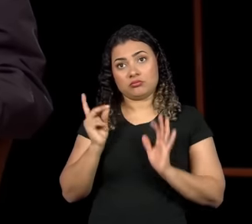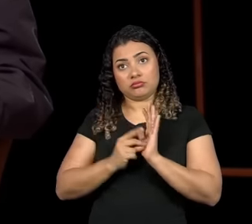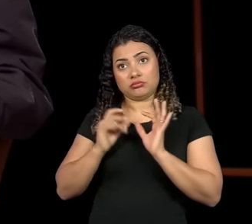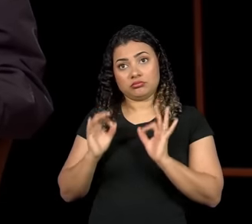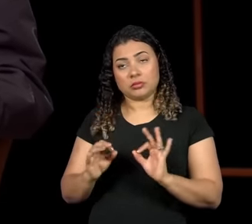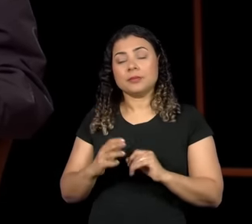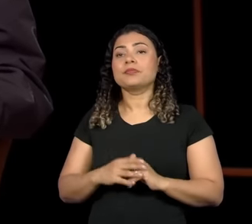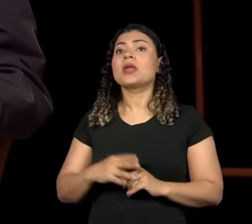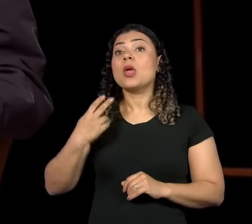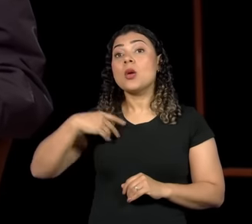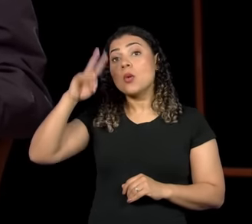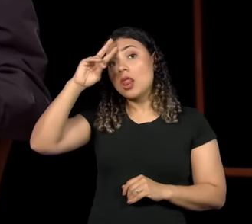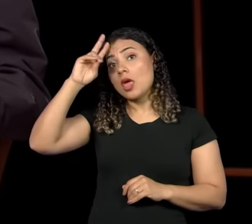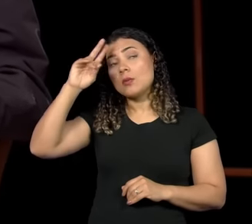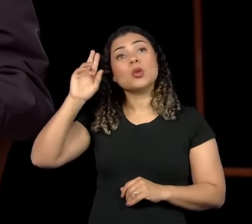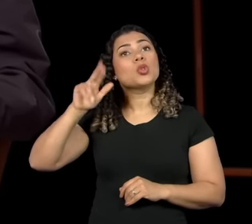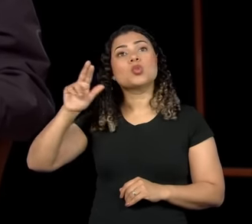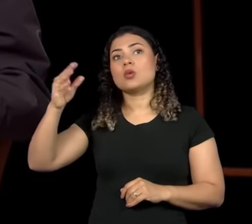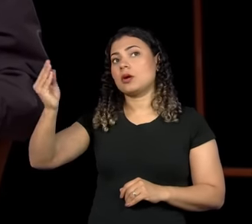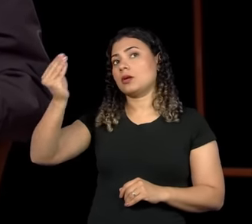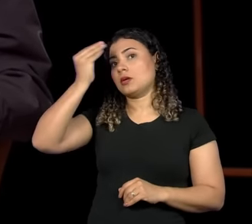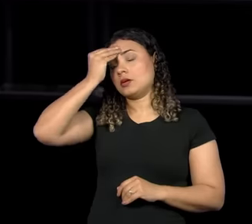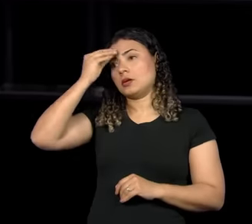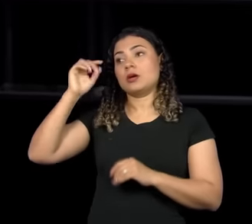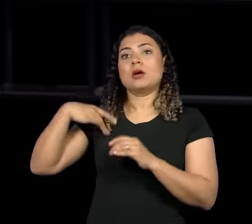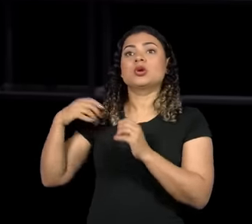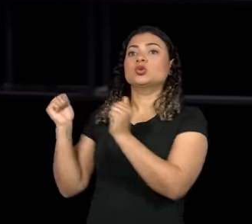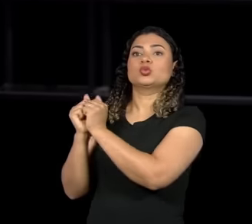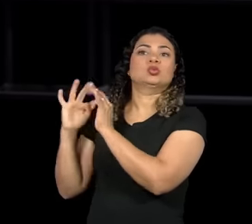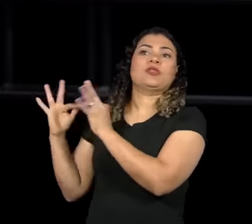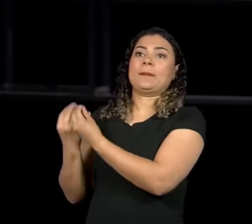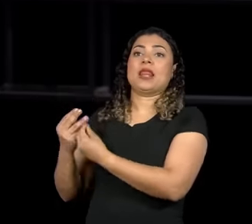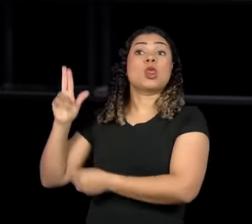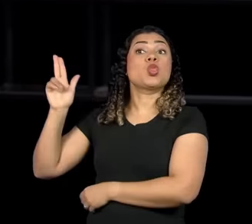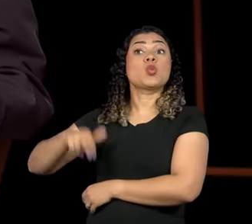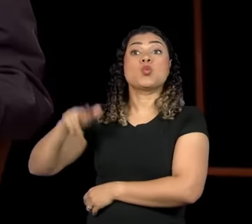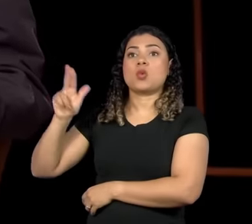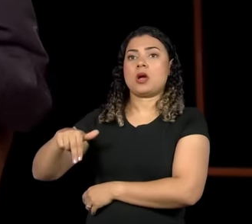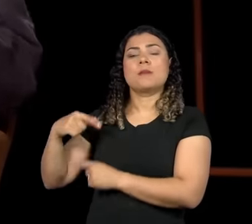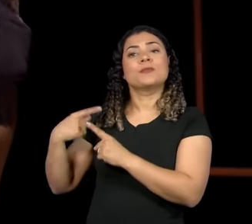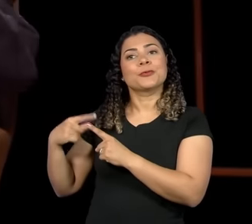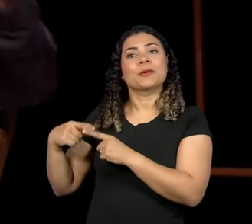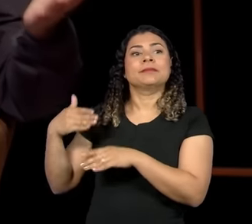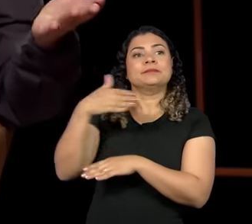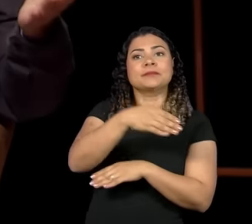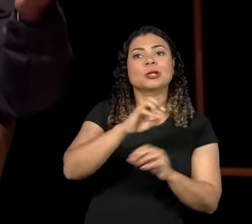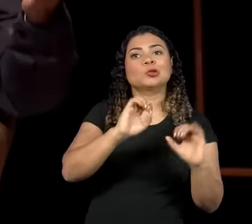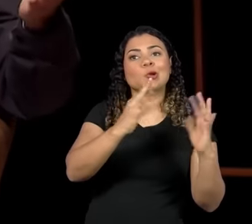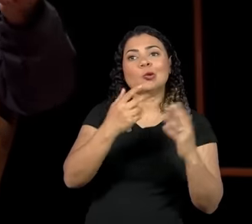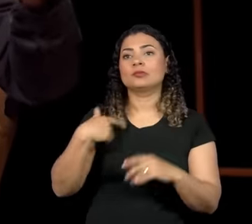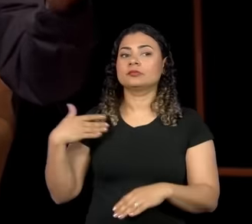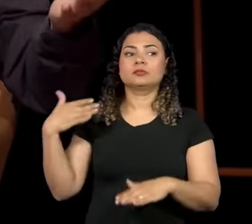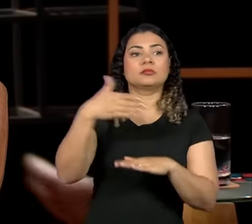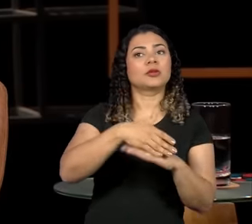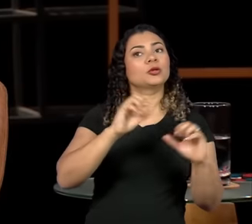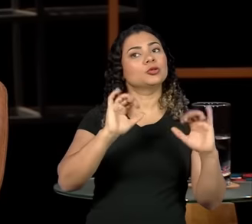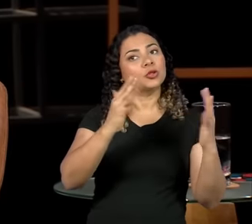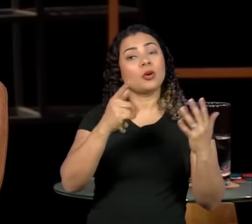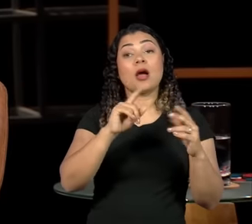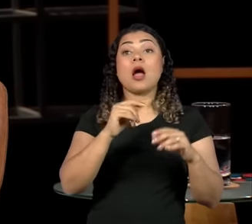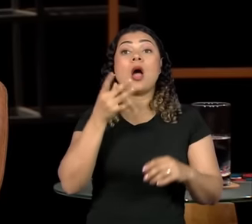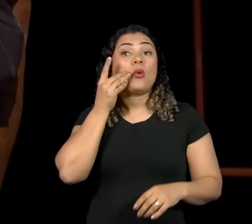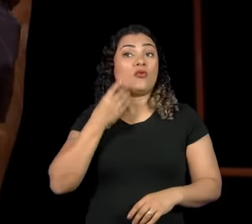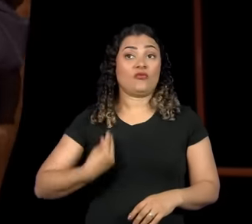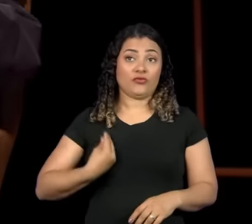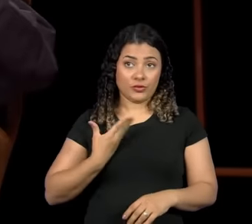eu me lembro que eu nunca pude passar o Natal com a família. Nunca. Nunca. Porque o programa era ao vivo, né? Naquele dia